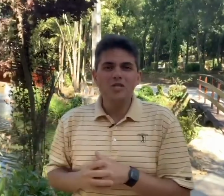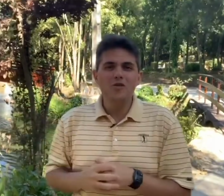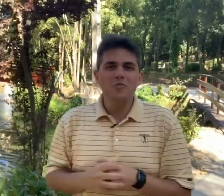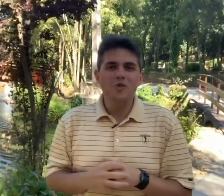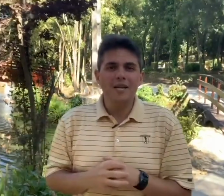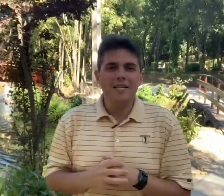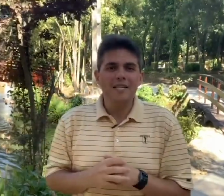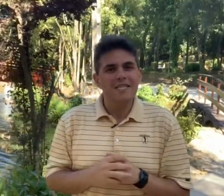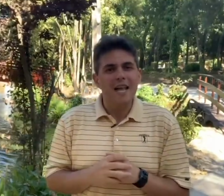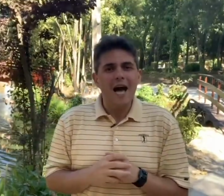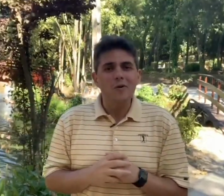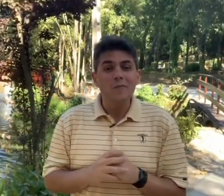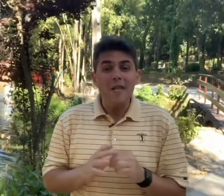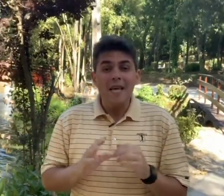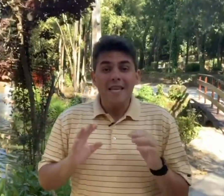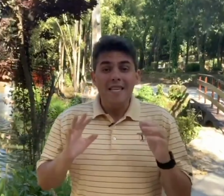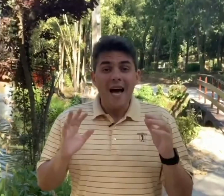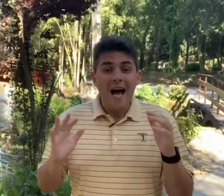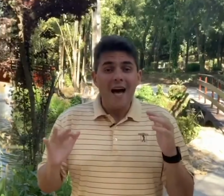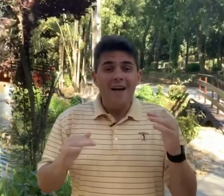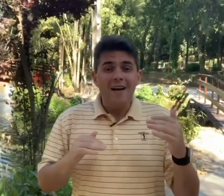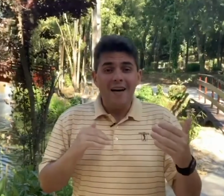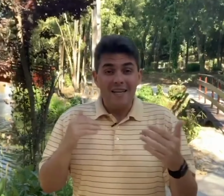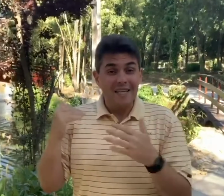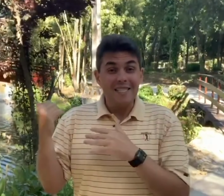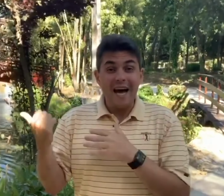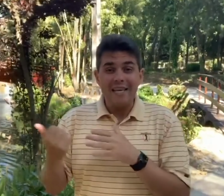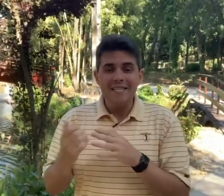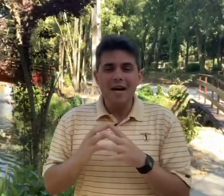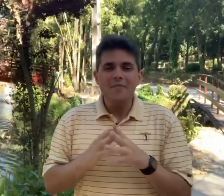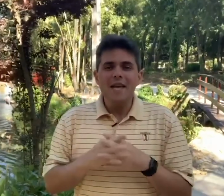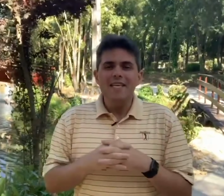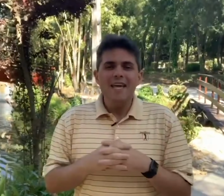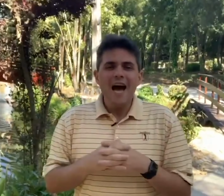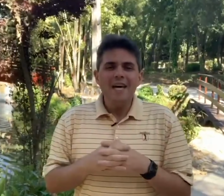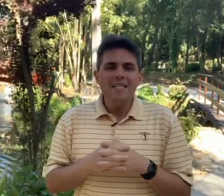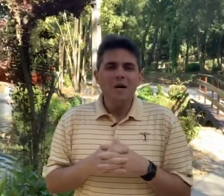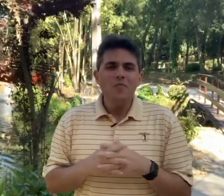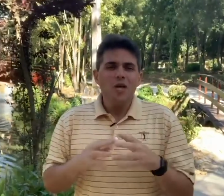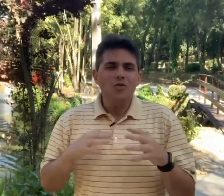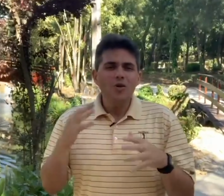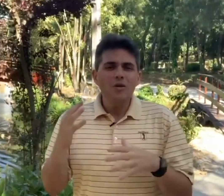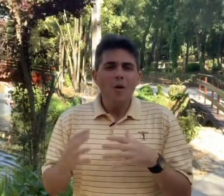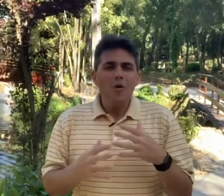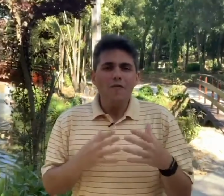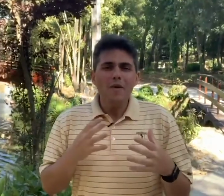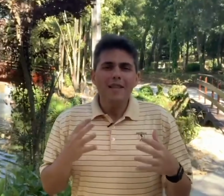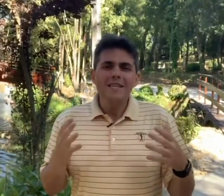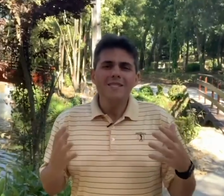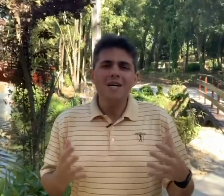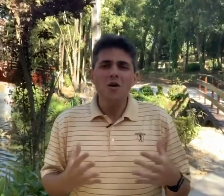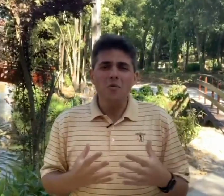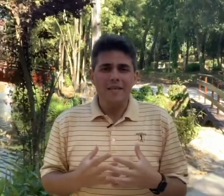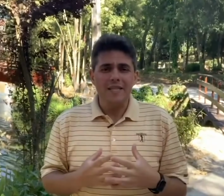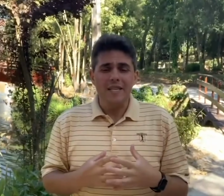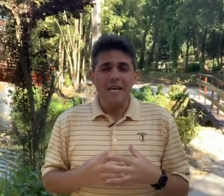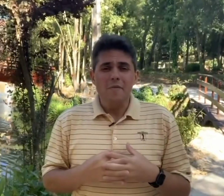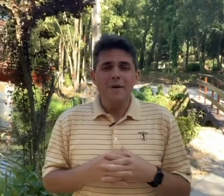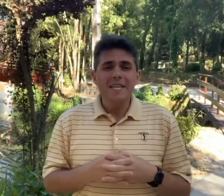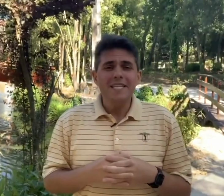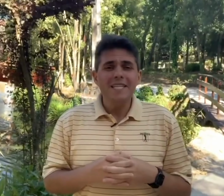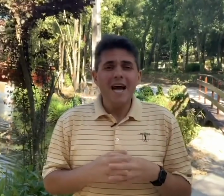outro patinho por aqui nesse lago, e há aqui na ria, e há então toda uma movimentação